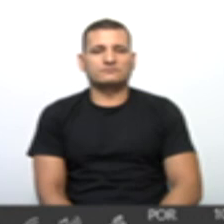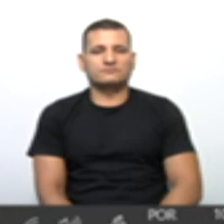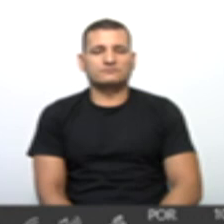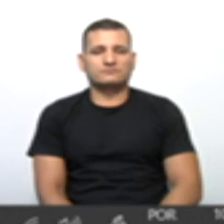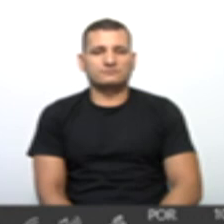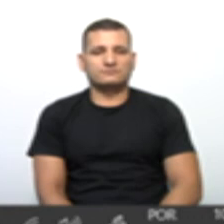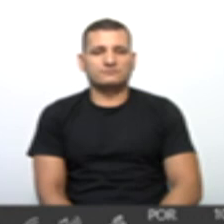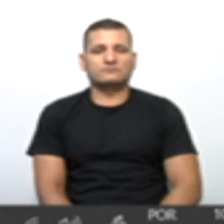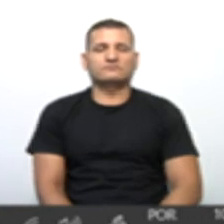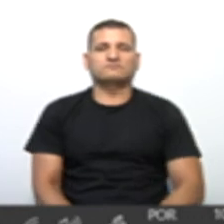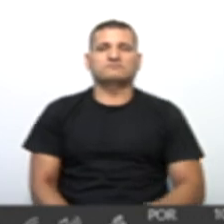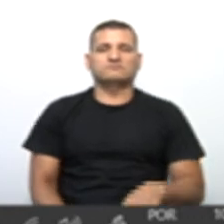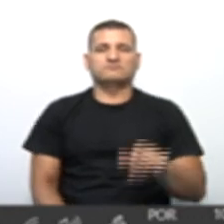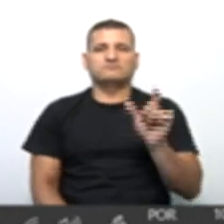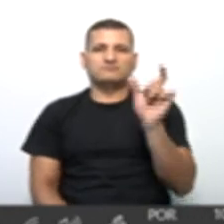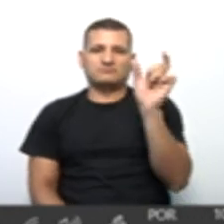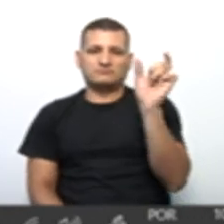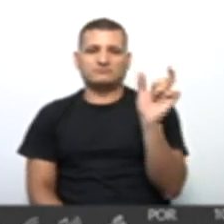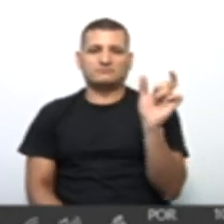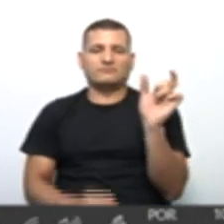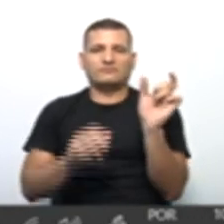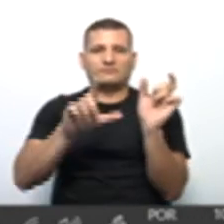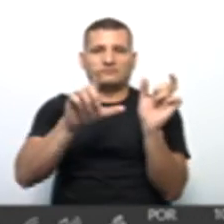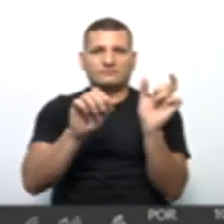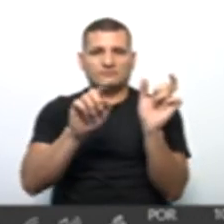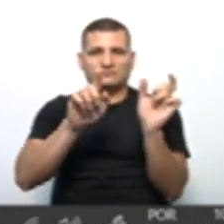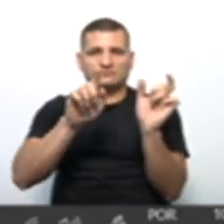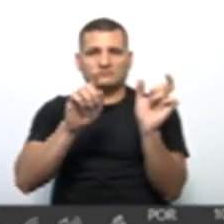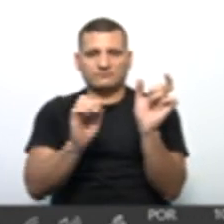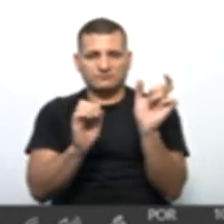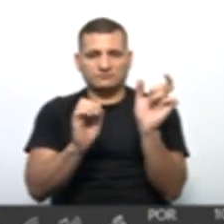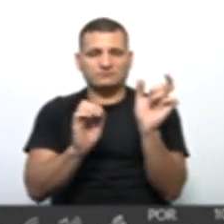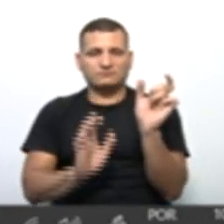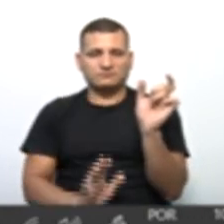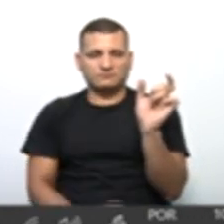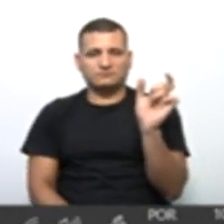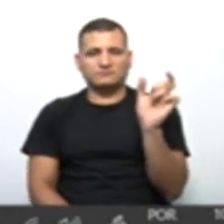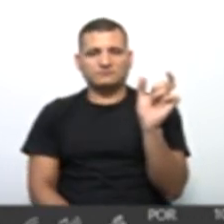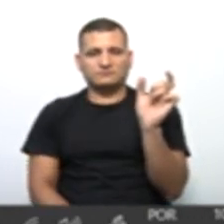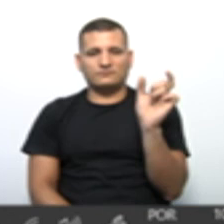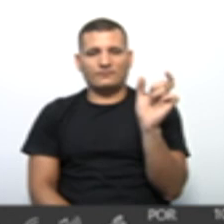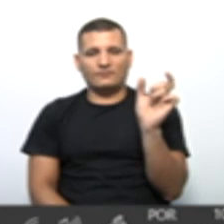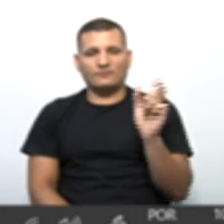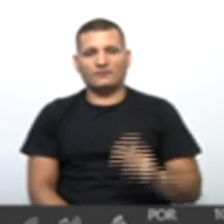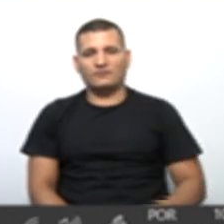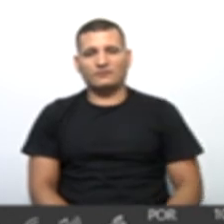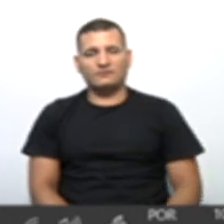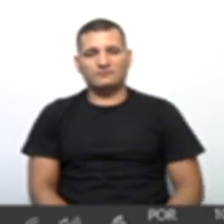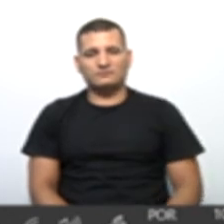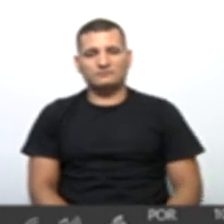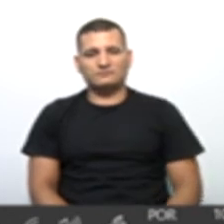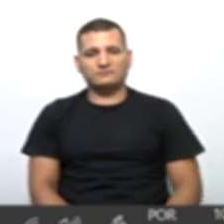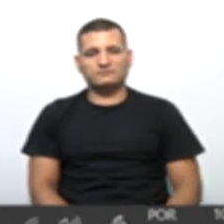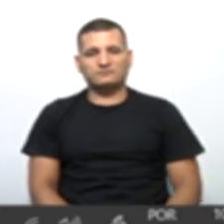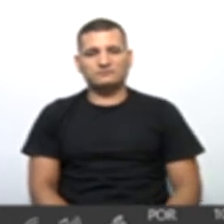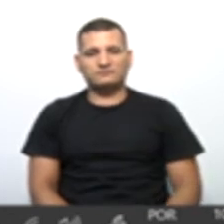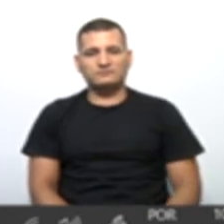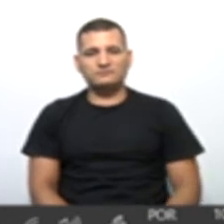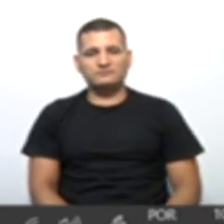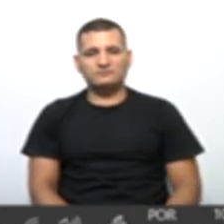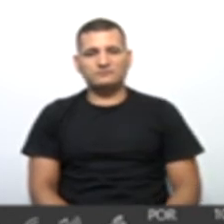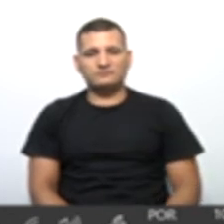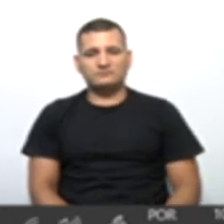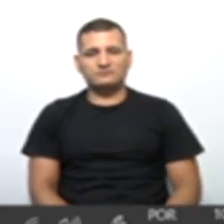logo tá aqui ela não pensou logo esqueceu da logo logo